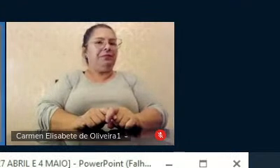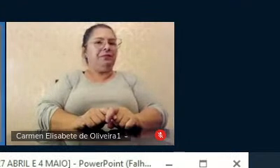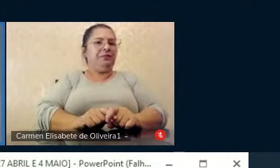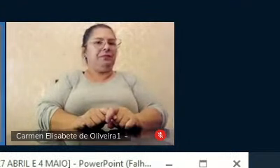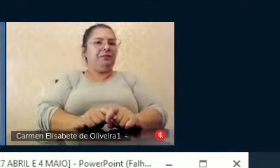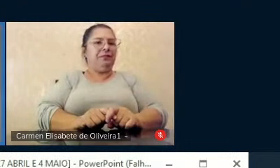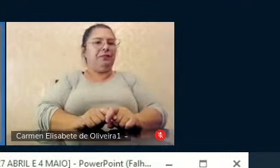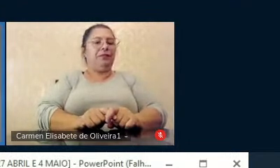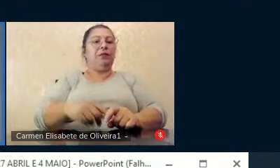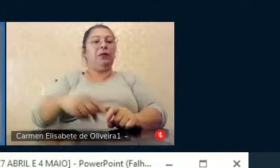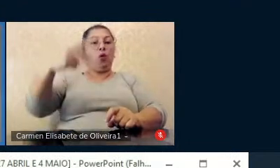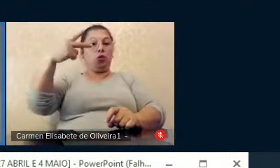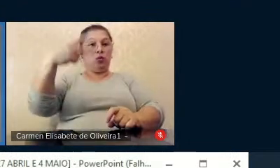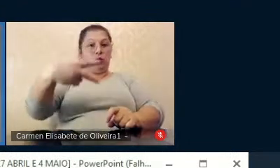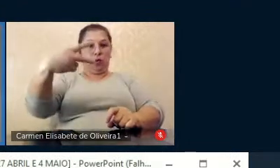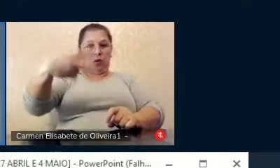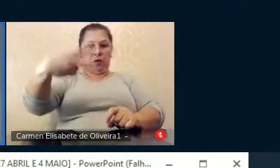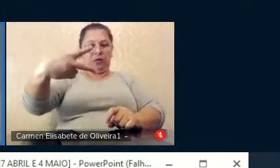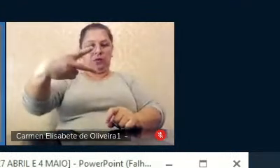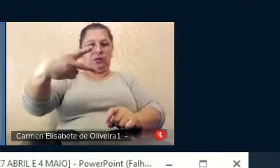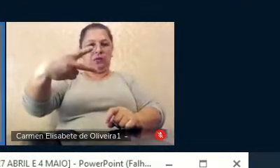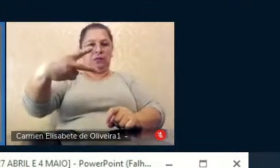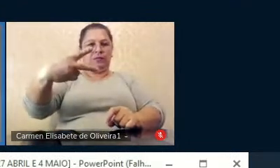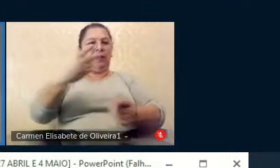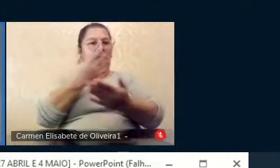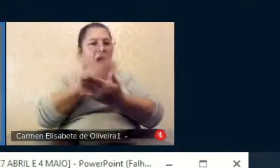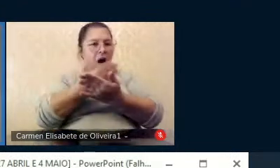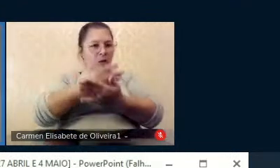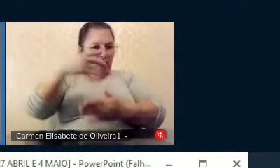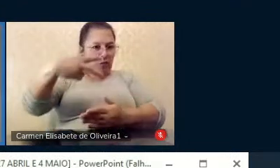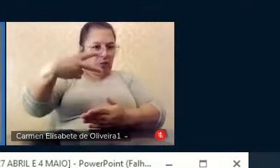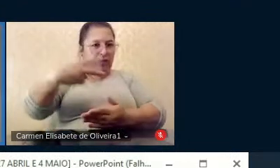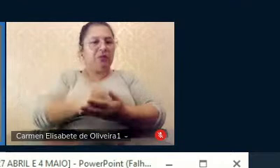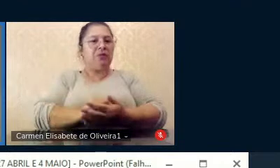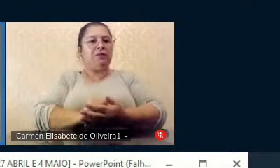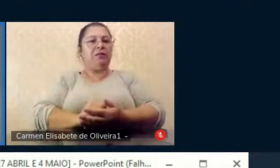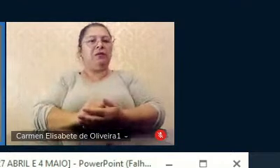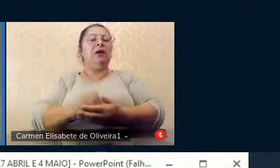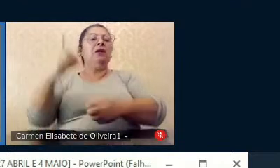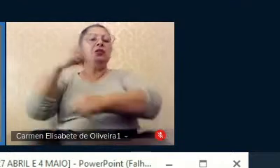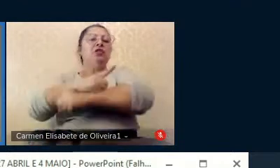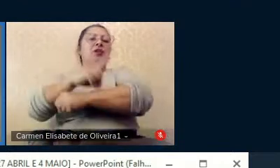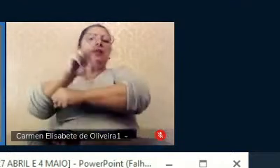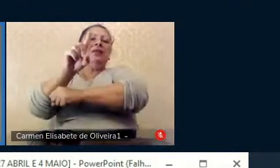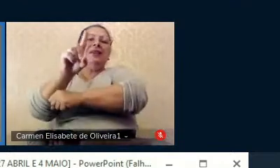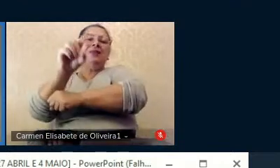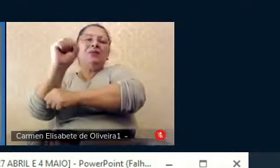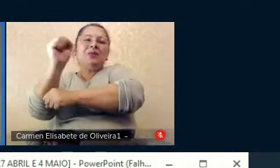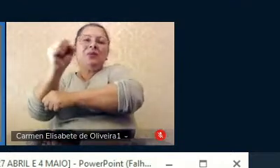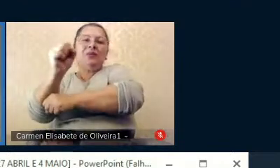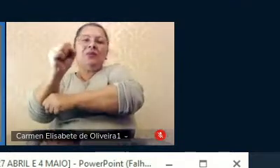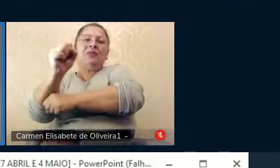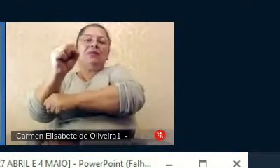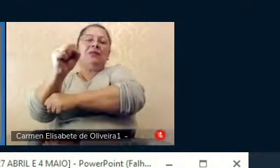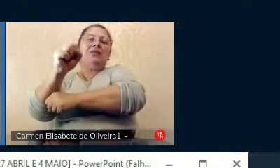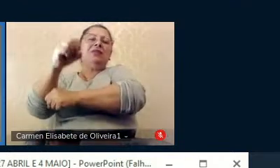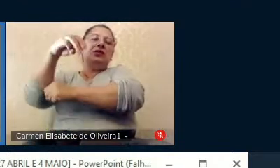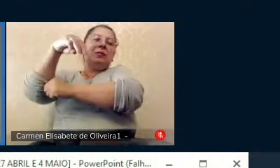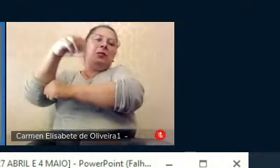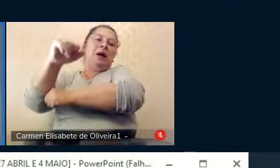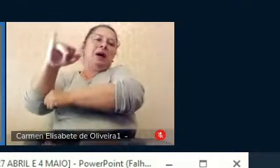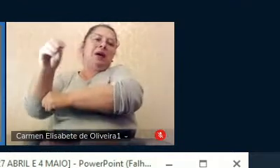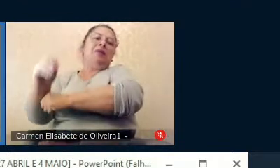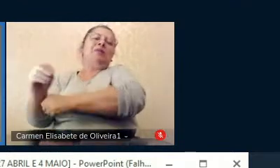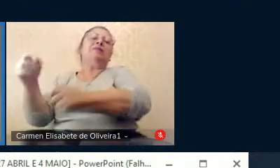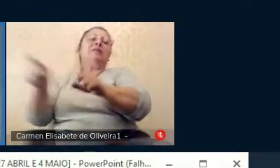No módulo 2, que ocorre dia 18 de maio e dia 1º de junho, nós vamos falar sobre a